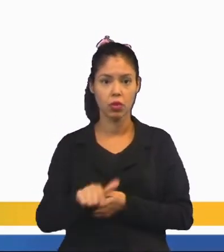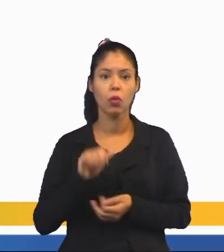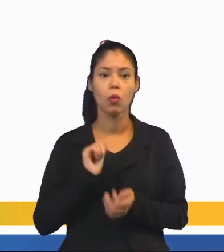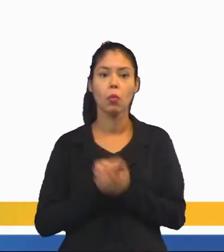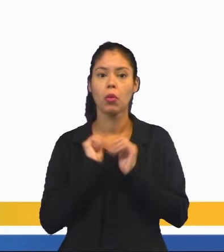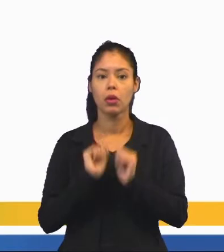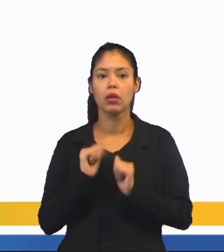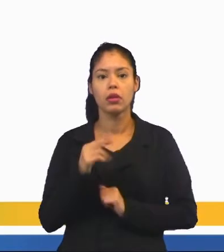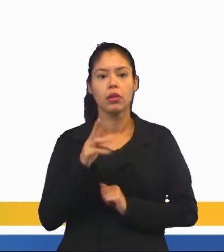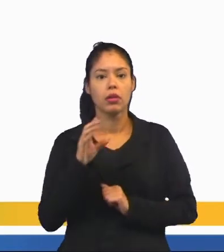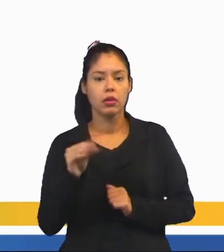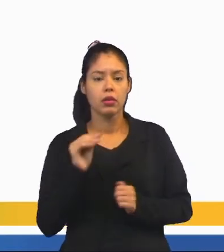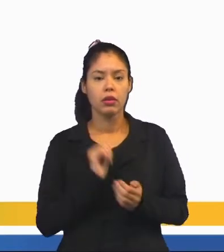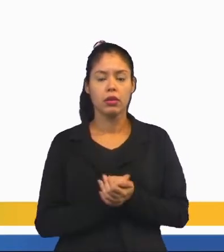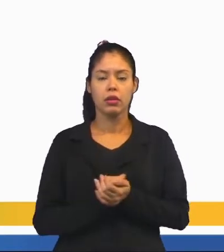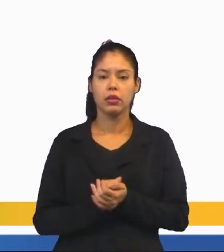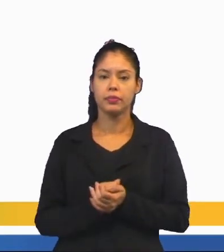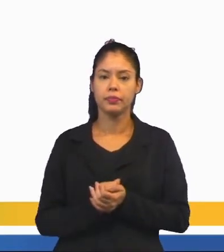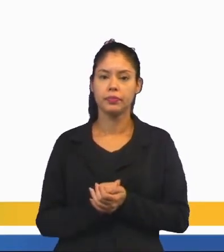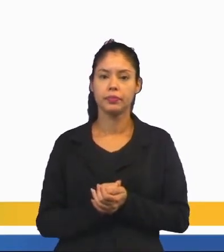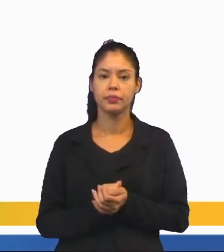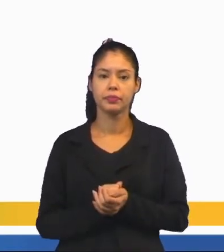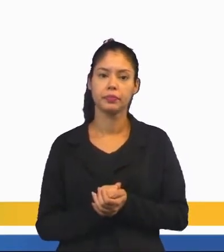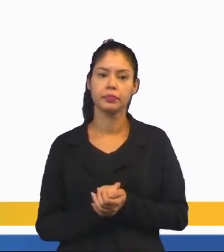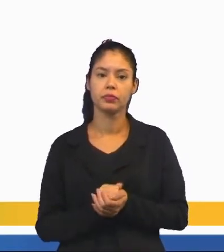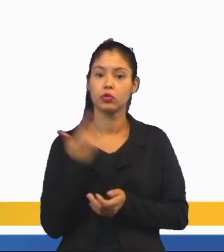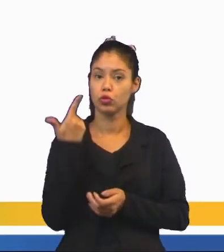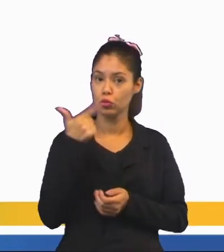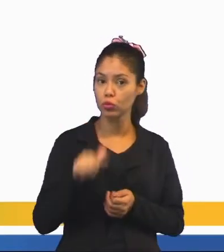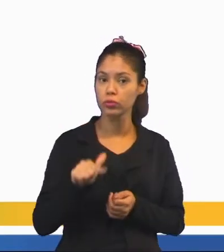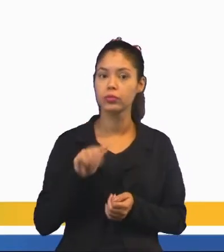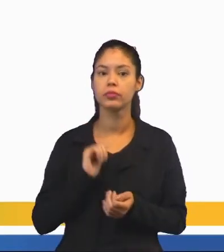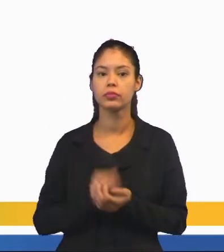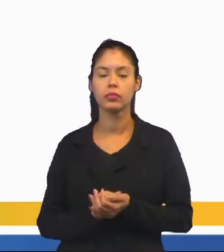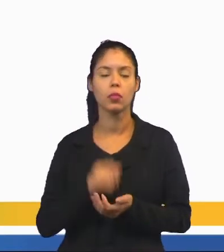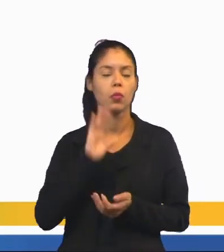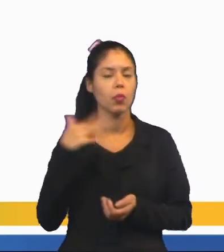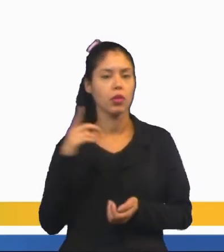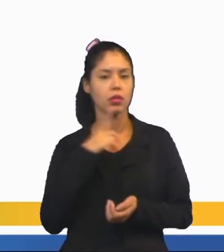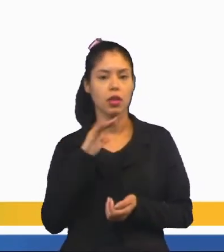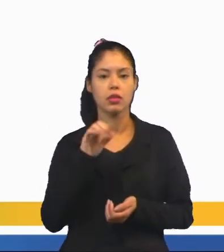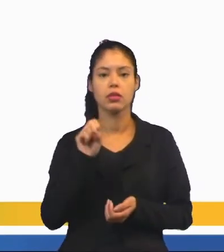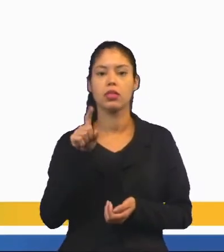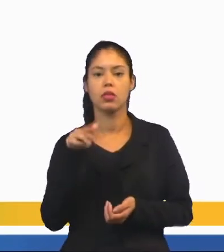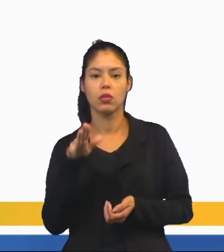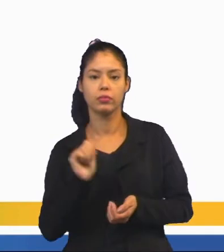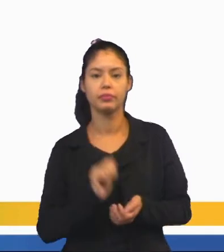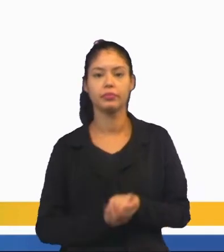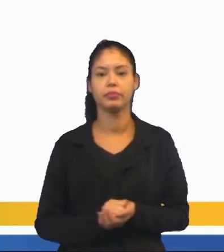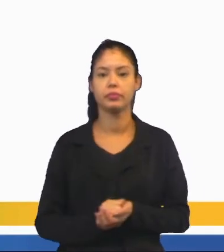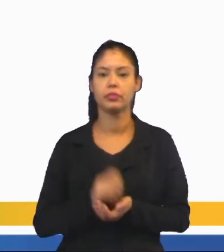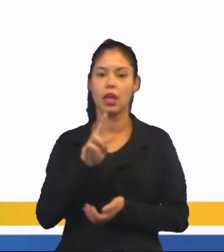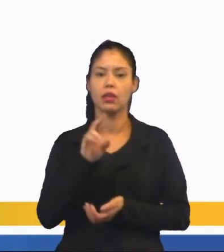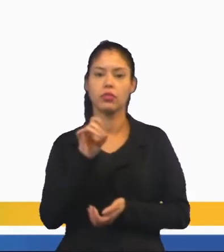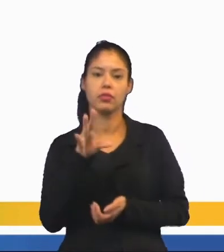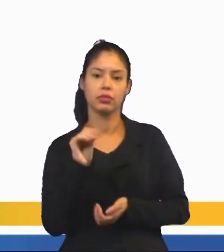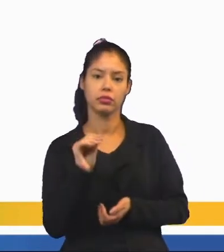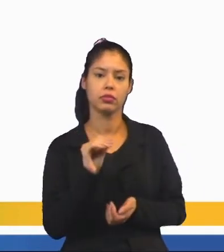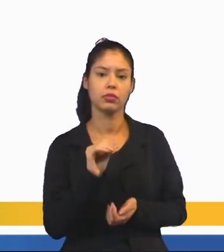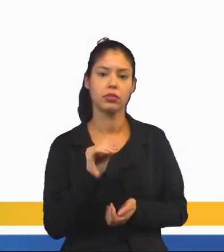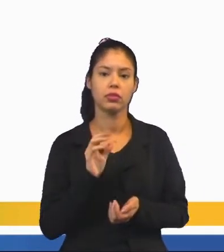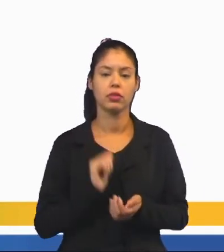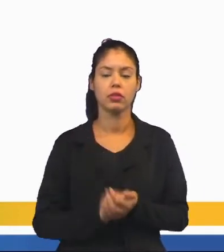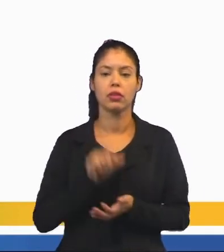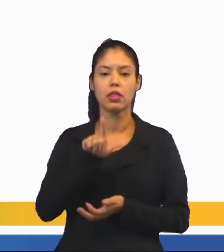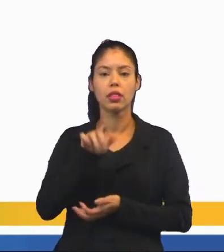pode ser periodicamente reativa a causar sintomas. A